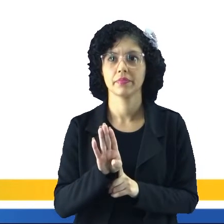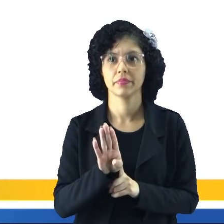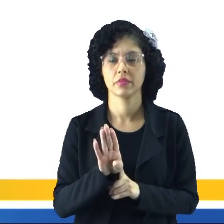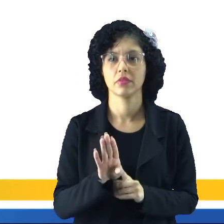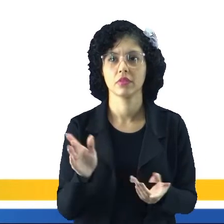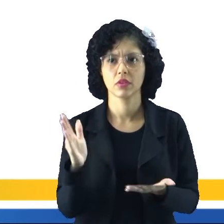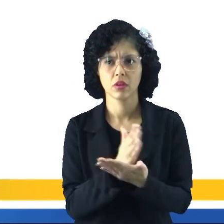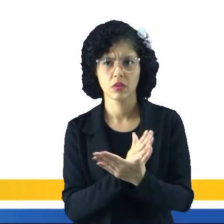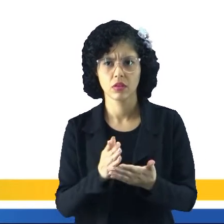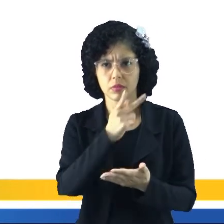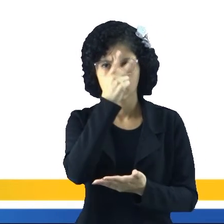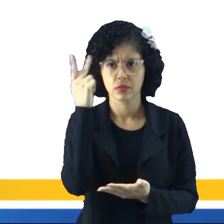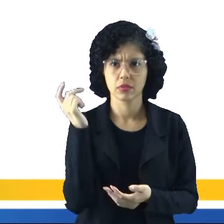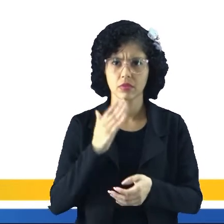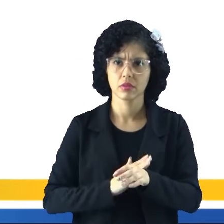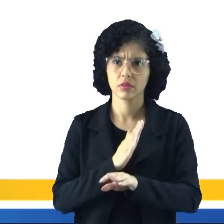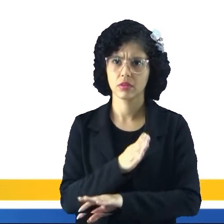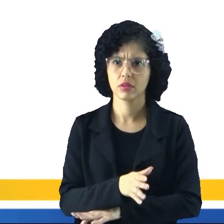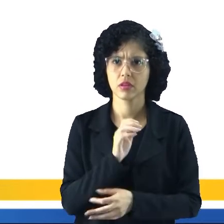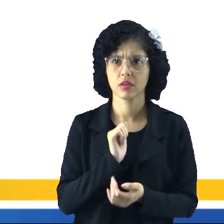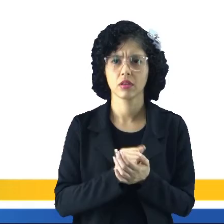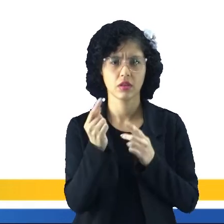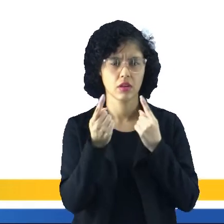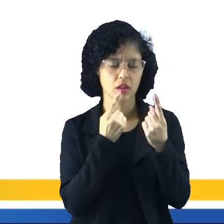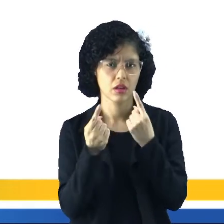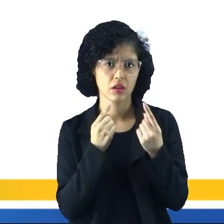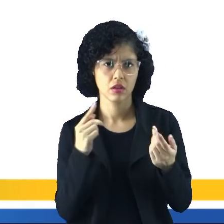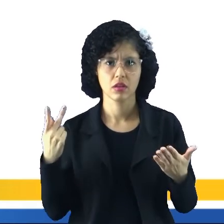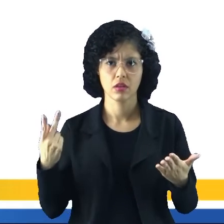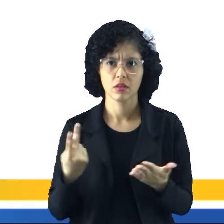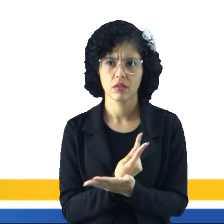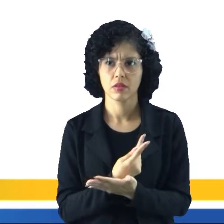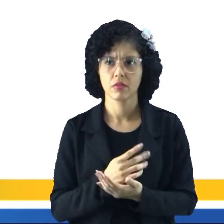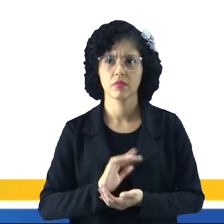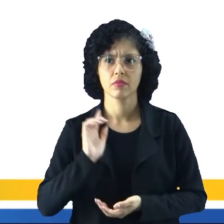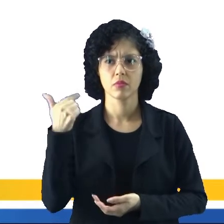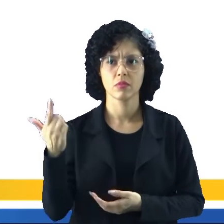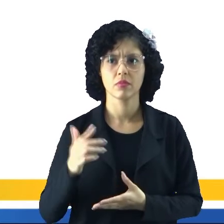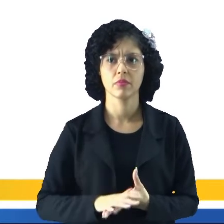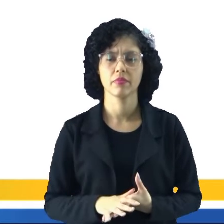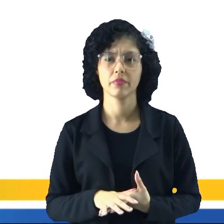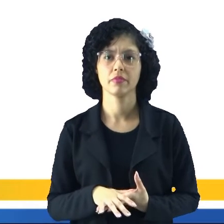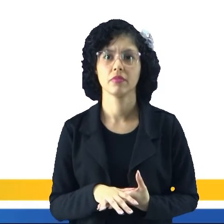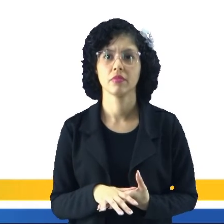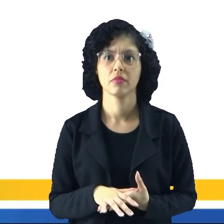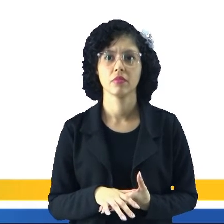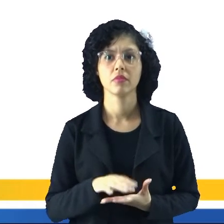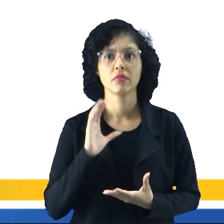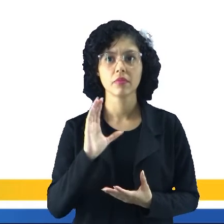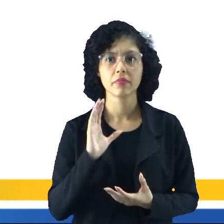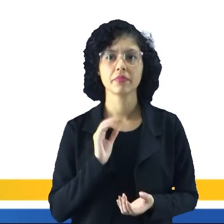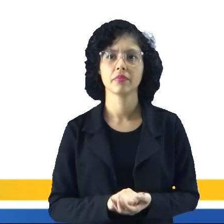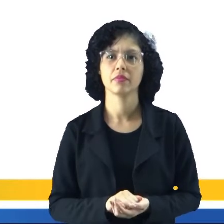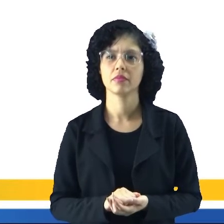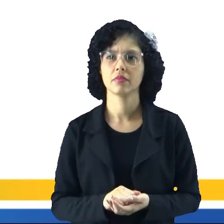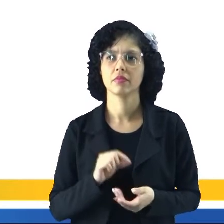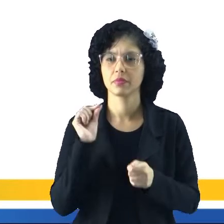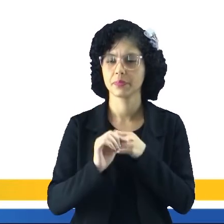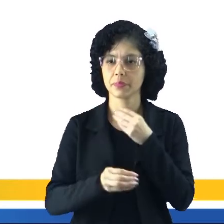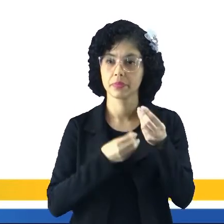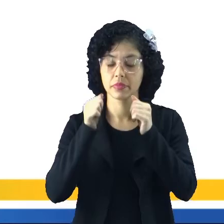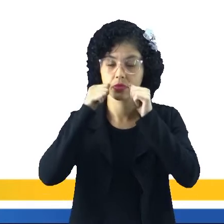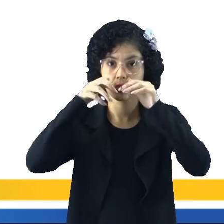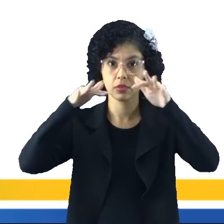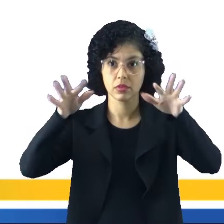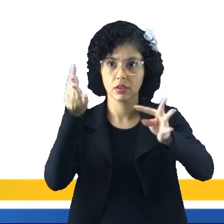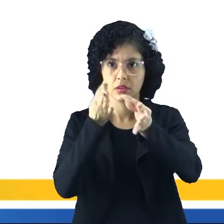B, tendência de algumas pessoas a interferirem na conversa alheia. Né? C, forma como a